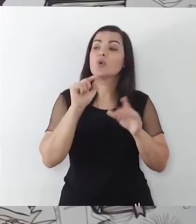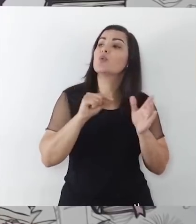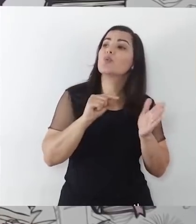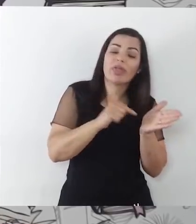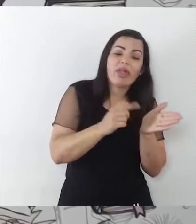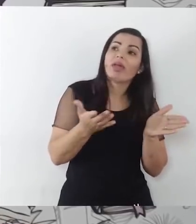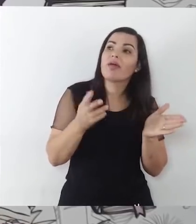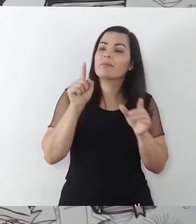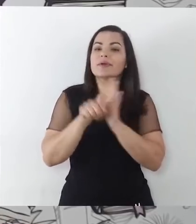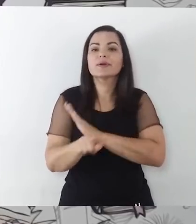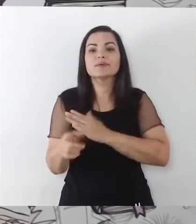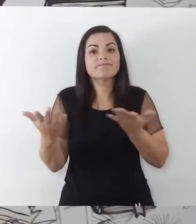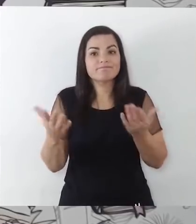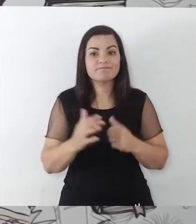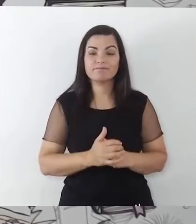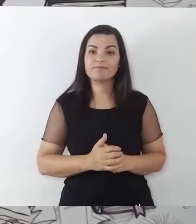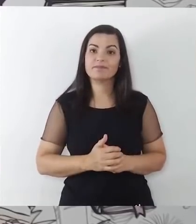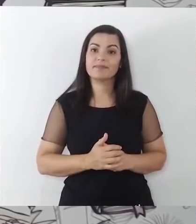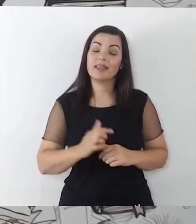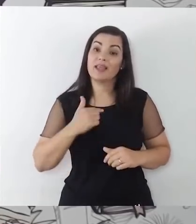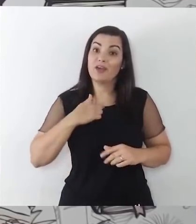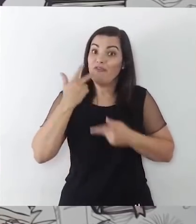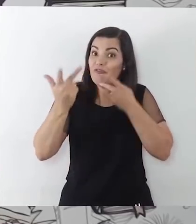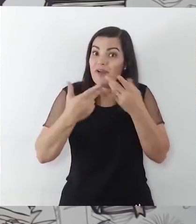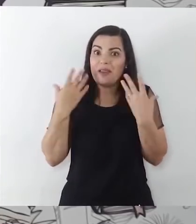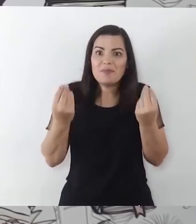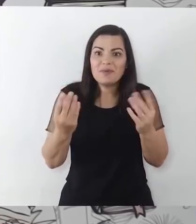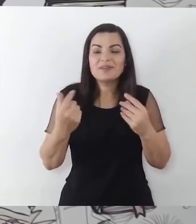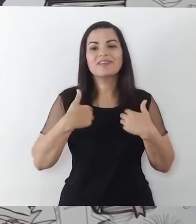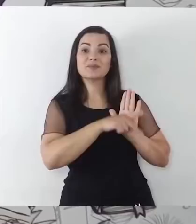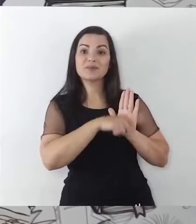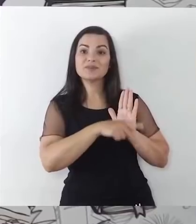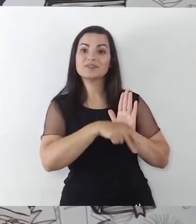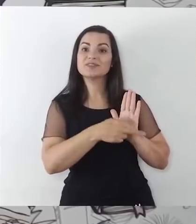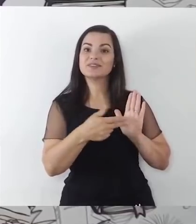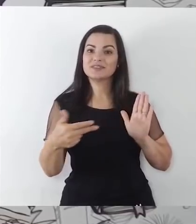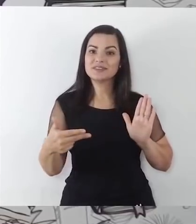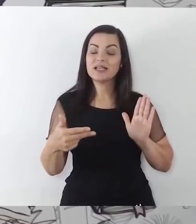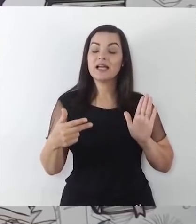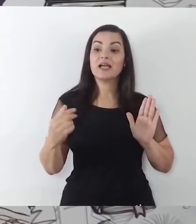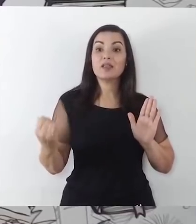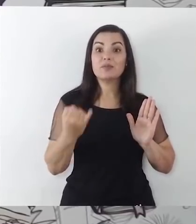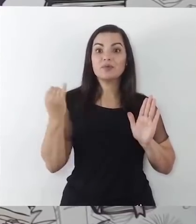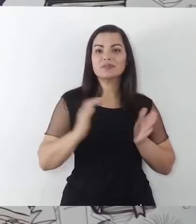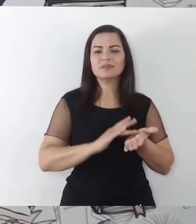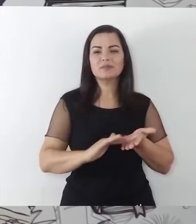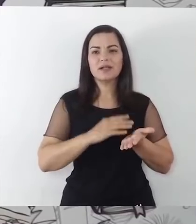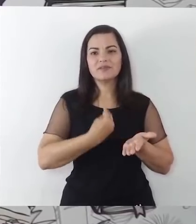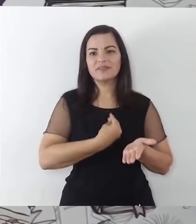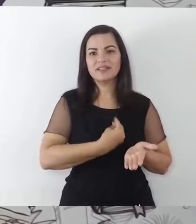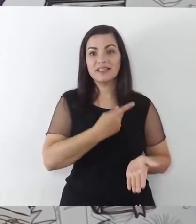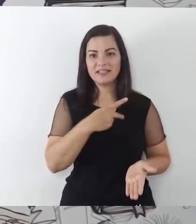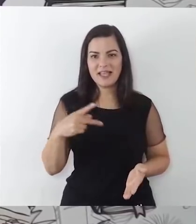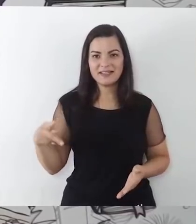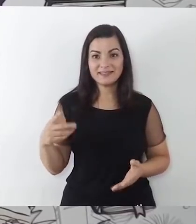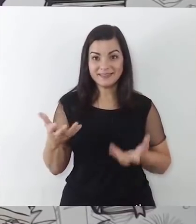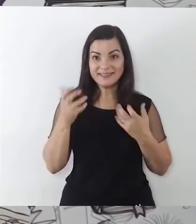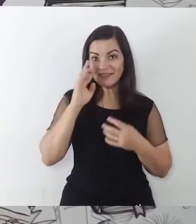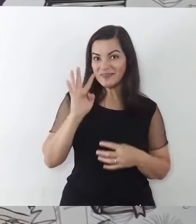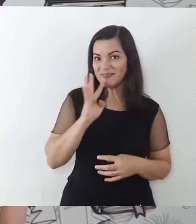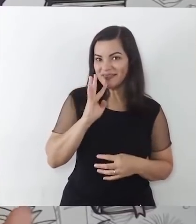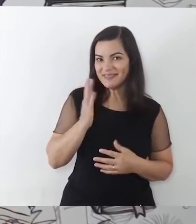a combater algumas doenças. Ou ainda outras questões, né? Como episódios repetitivos de